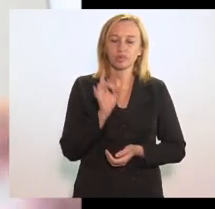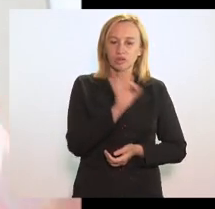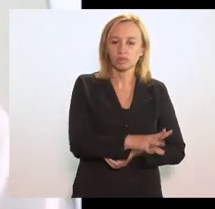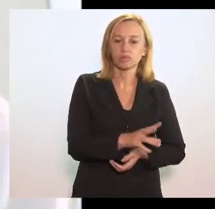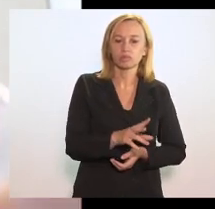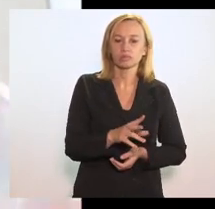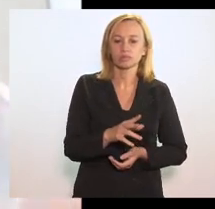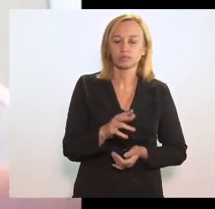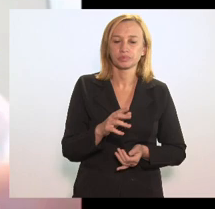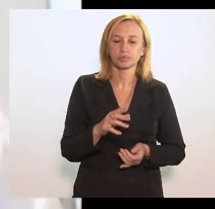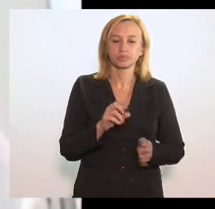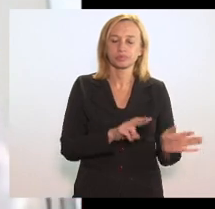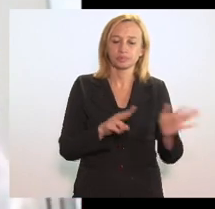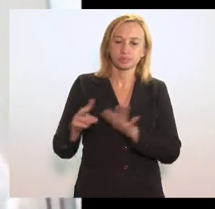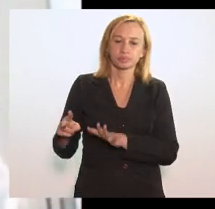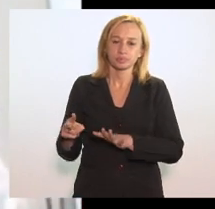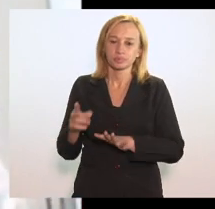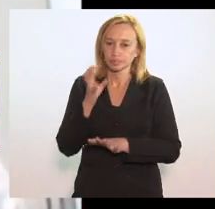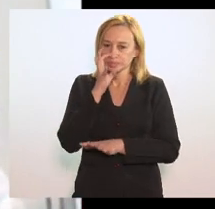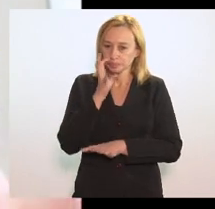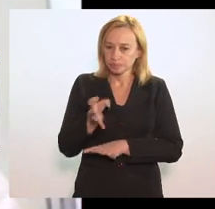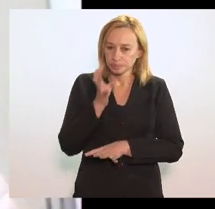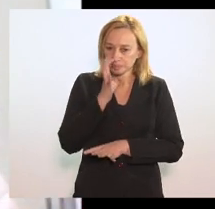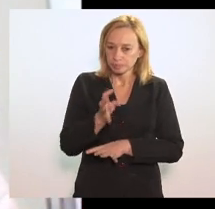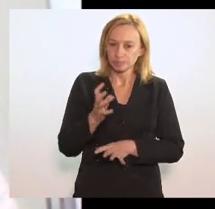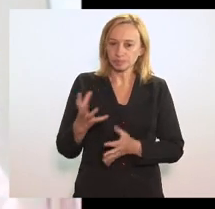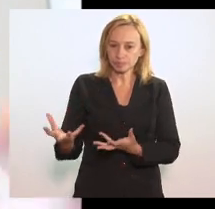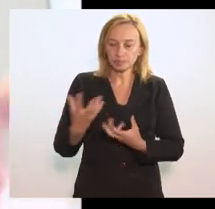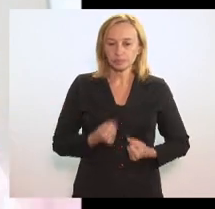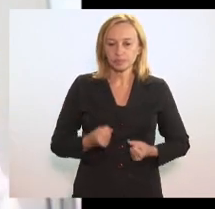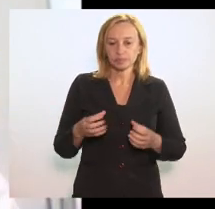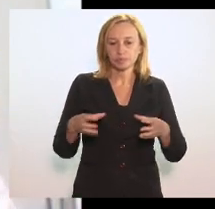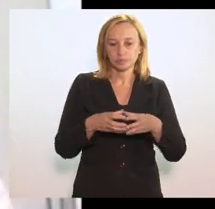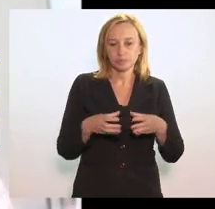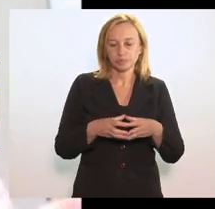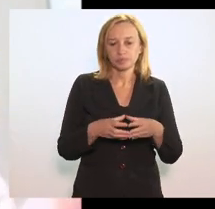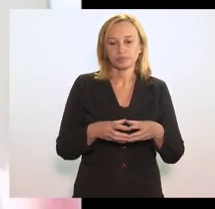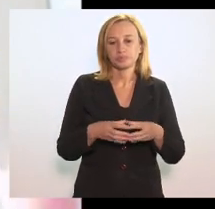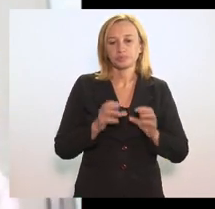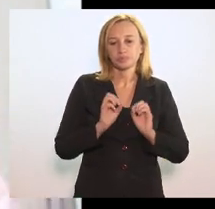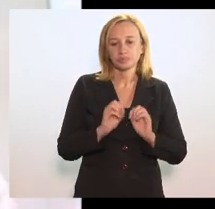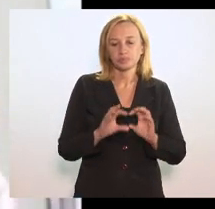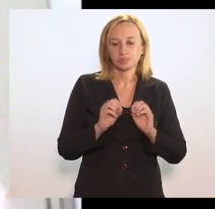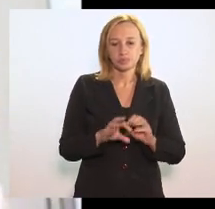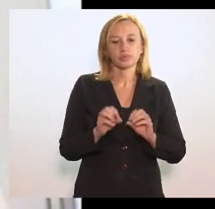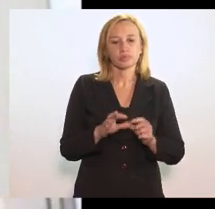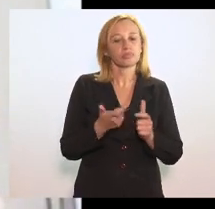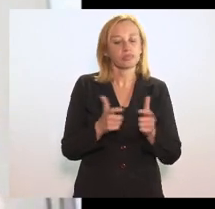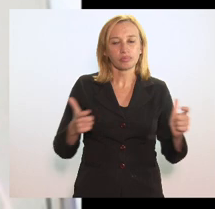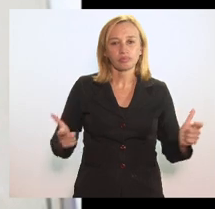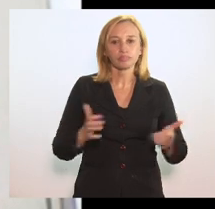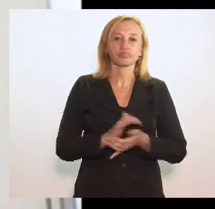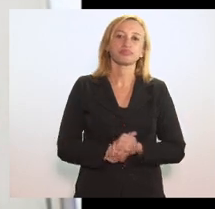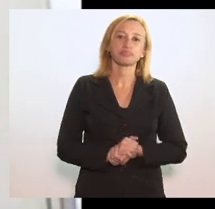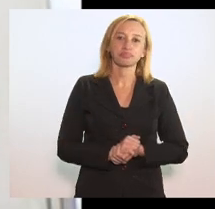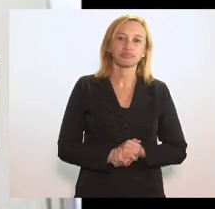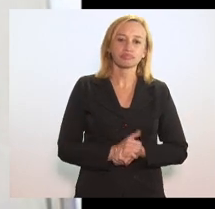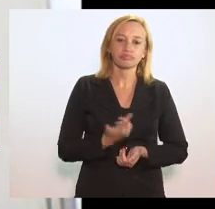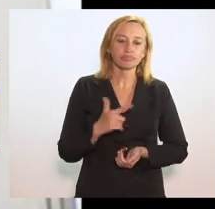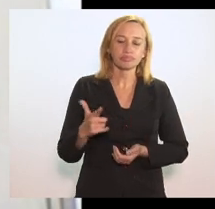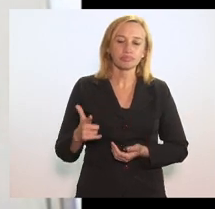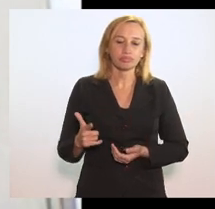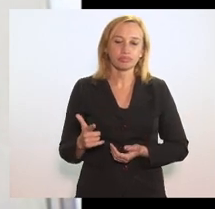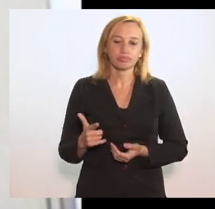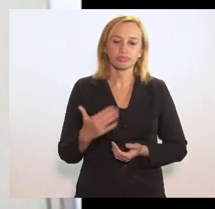de denúncia que nós temos recebido na Comissão de Educação, no nosso mandato, é uma coisa enorme. E não tem exatamente a